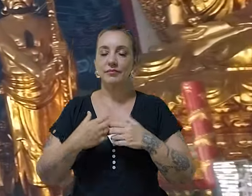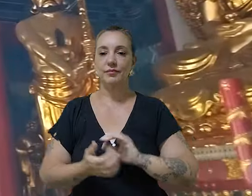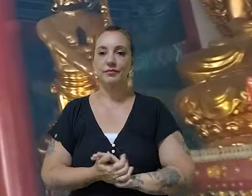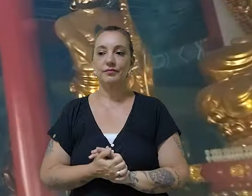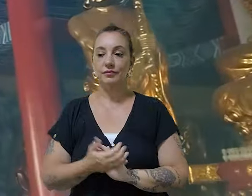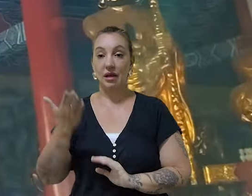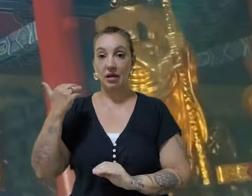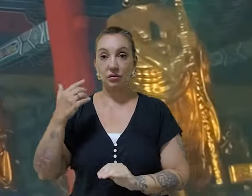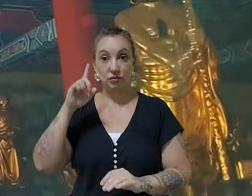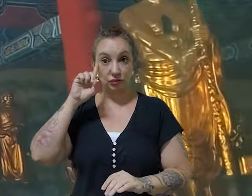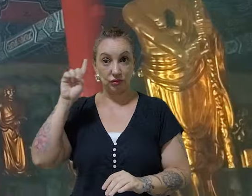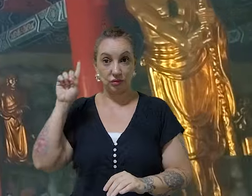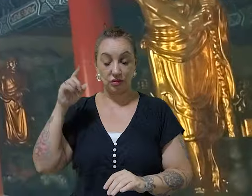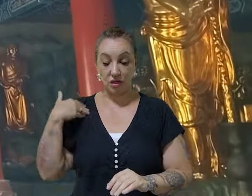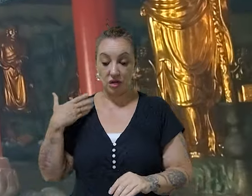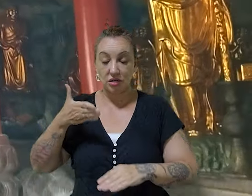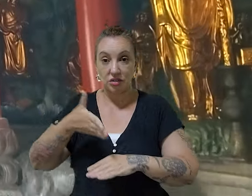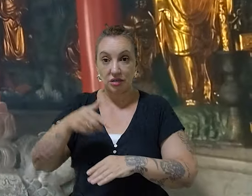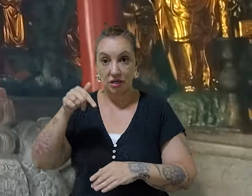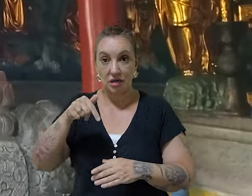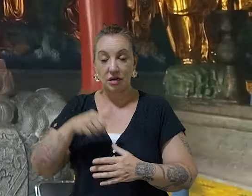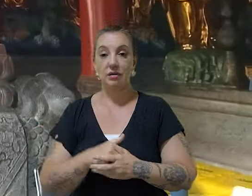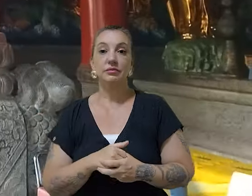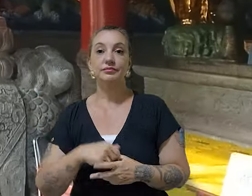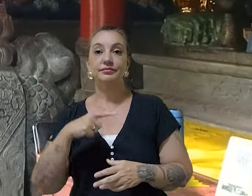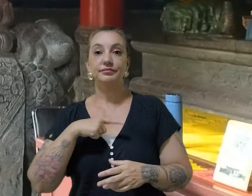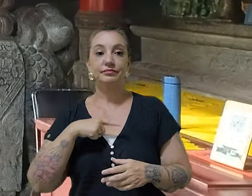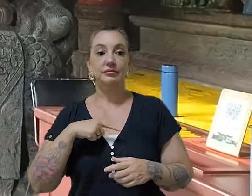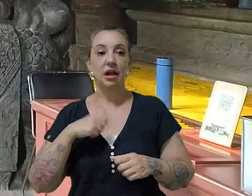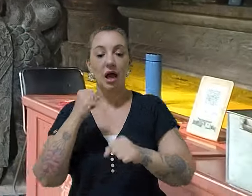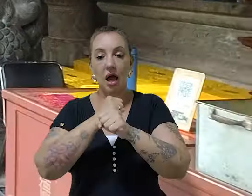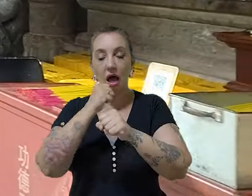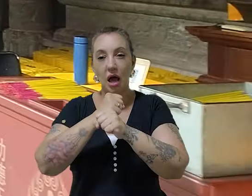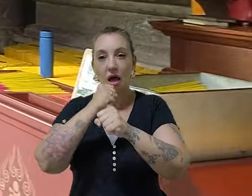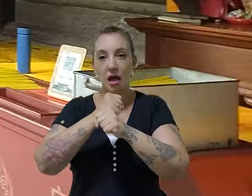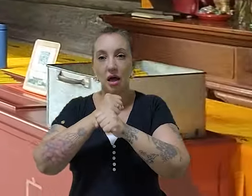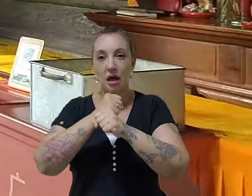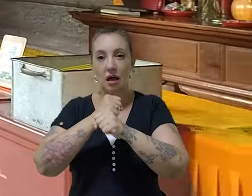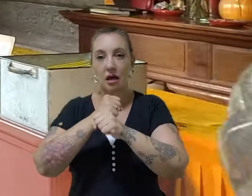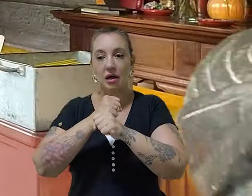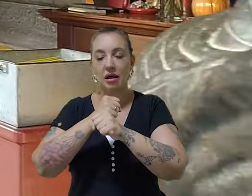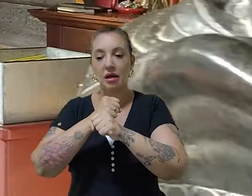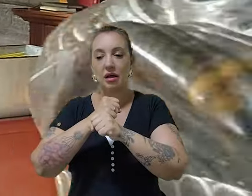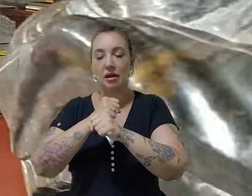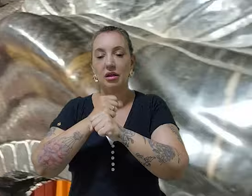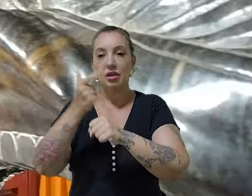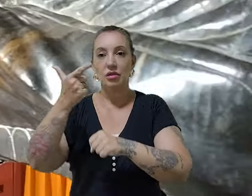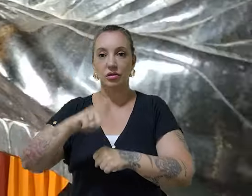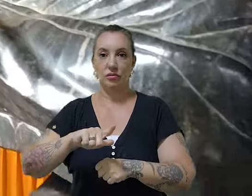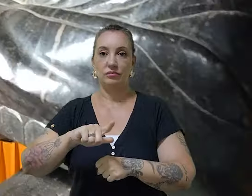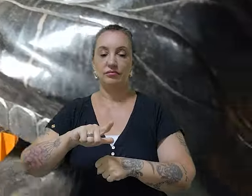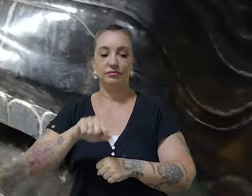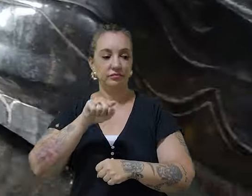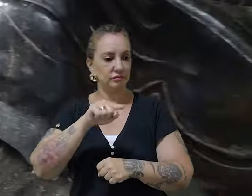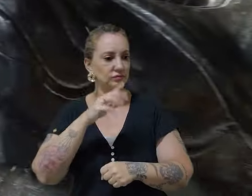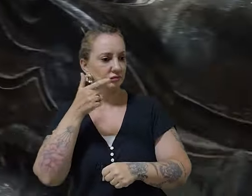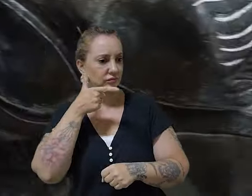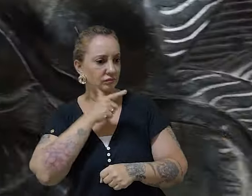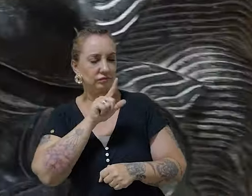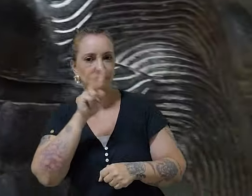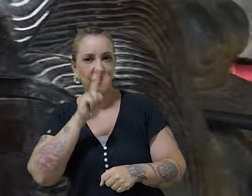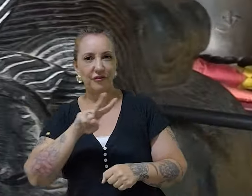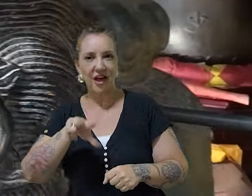E desde a última vez que eu vim aqui, teve uma restauração, né? Então, Romulo, você consegue